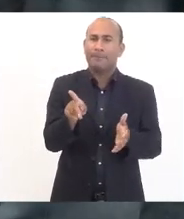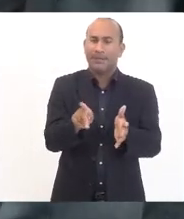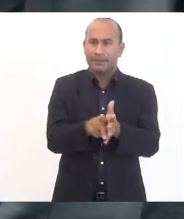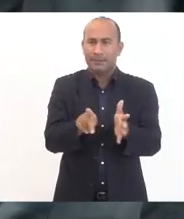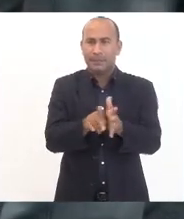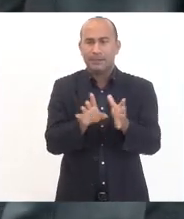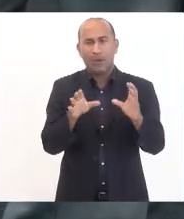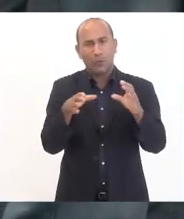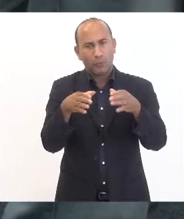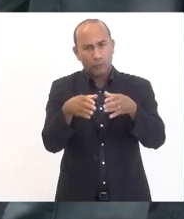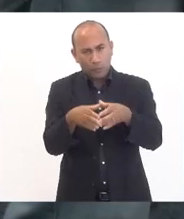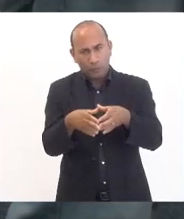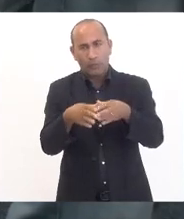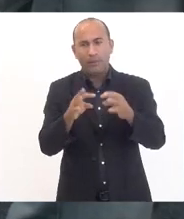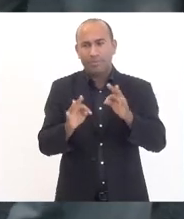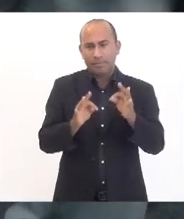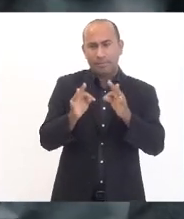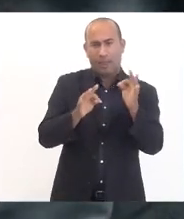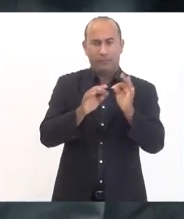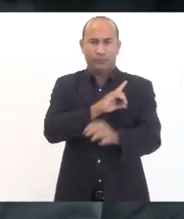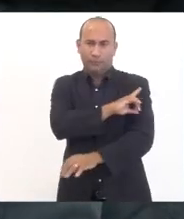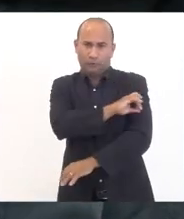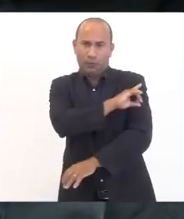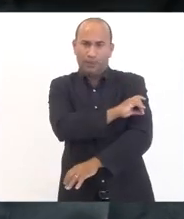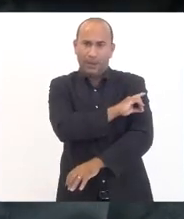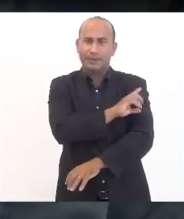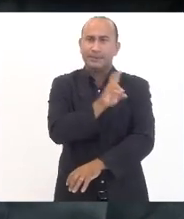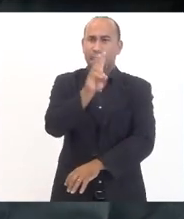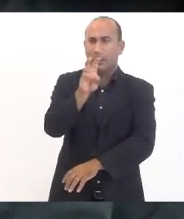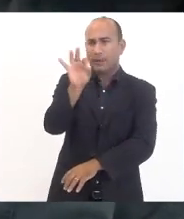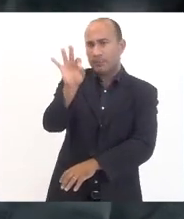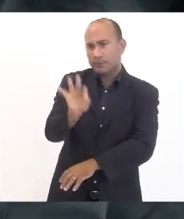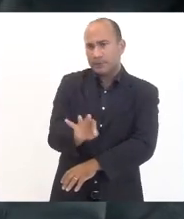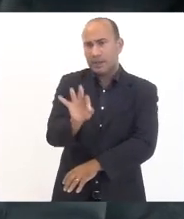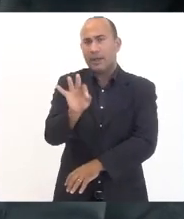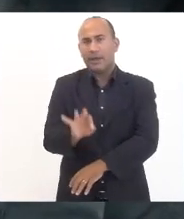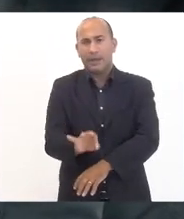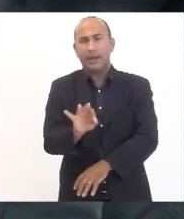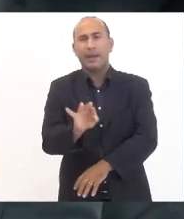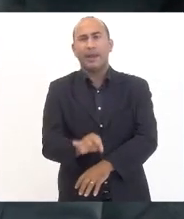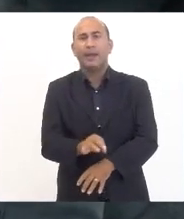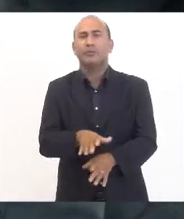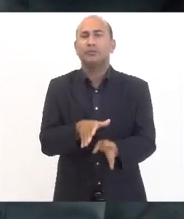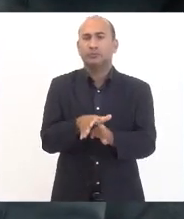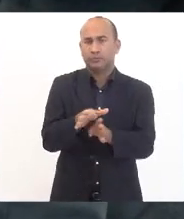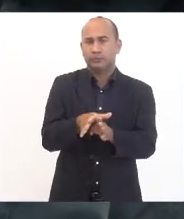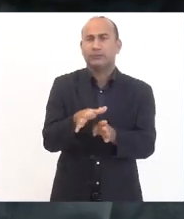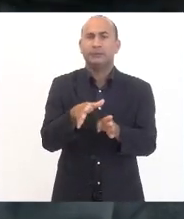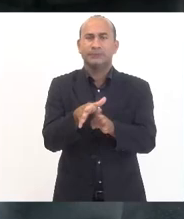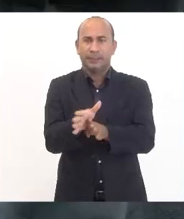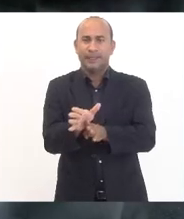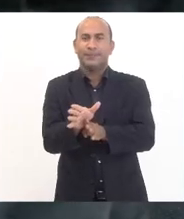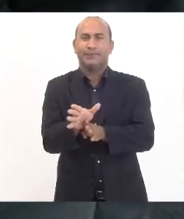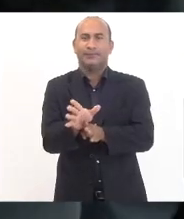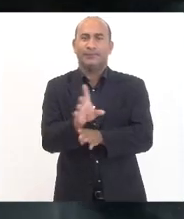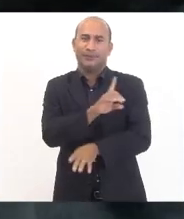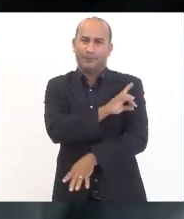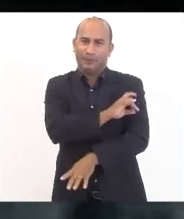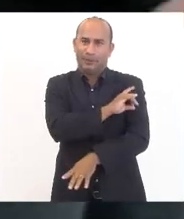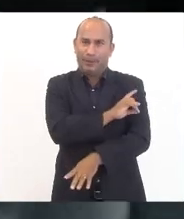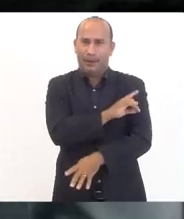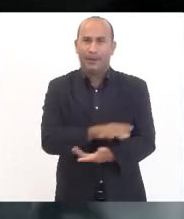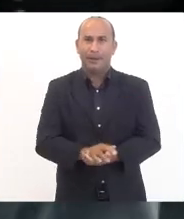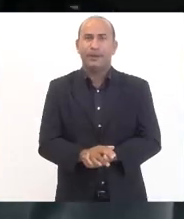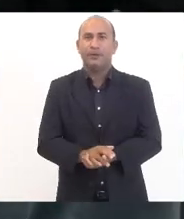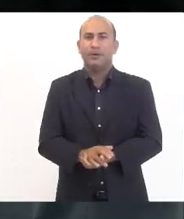de enfermagem e 50% é o valor dos auxiliares de enfermagem. Senador